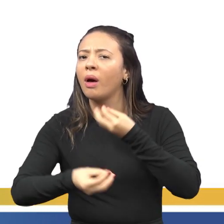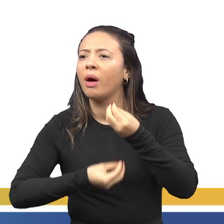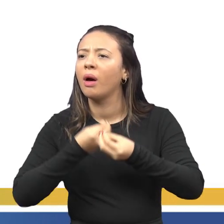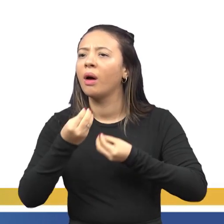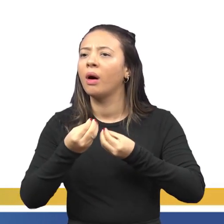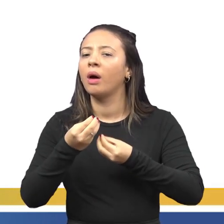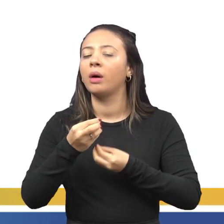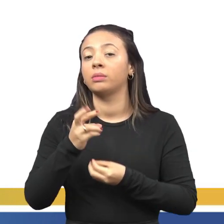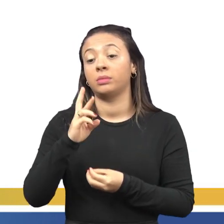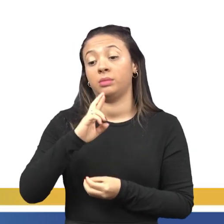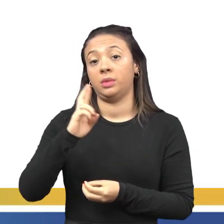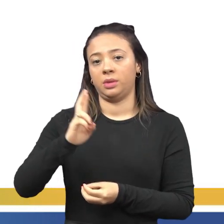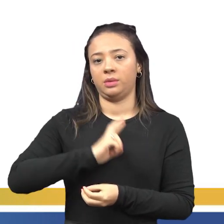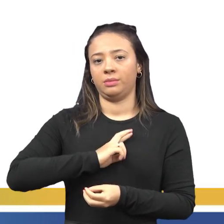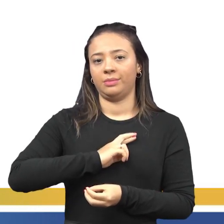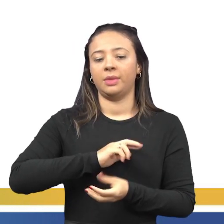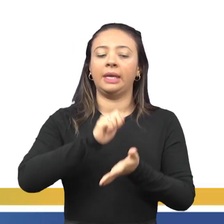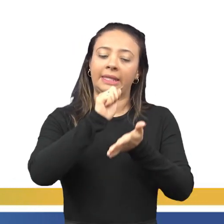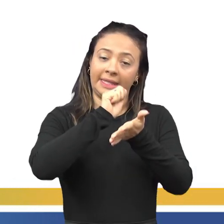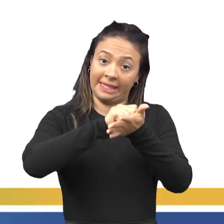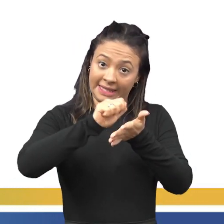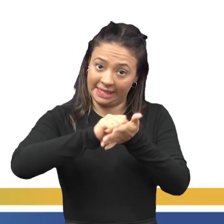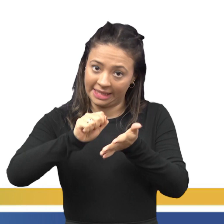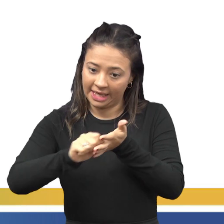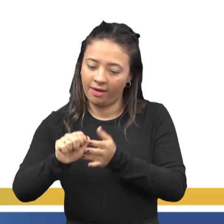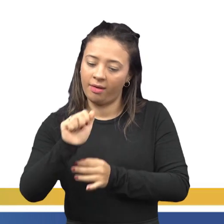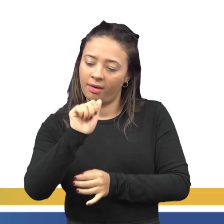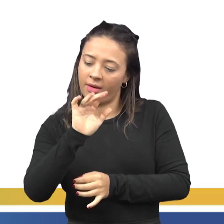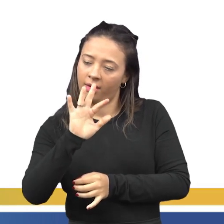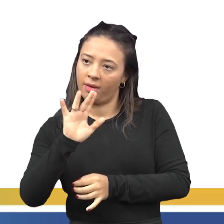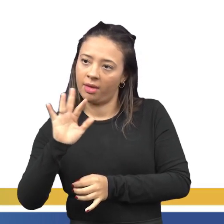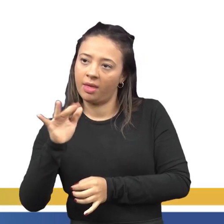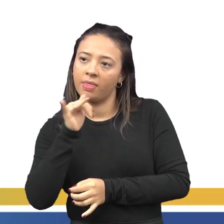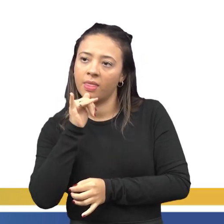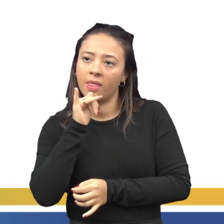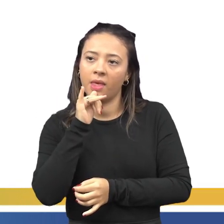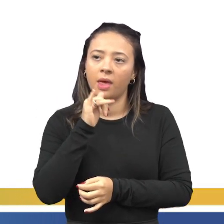pessoa responde, ó, se escreve e vai deletrear as letras, ó,